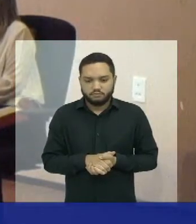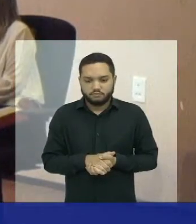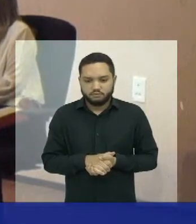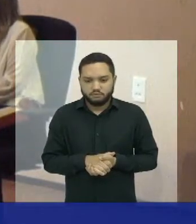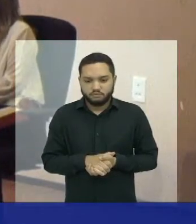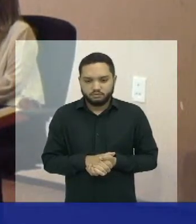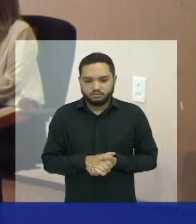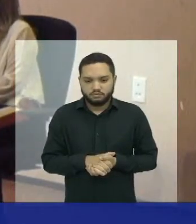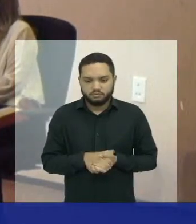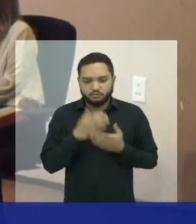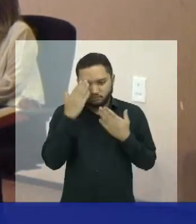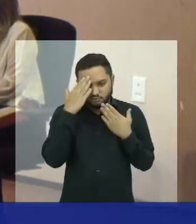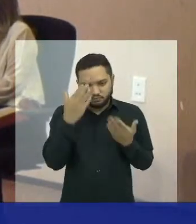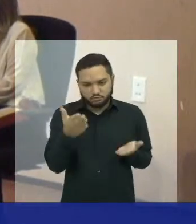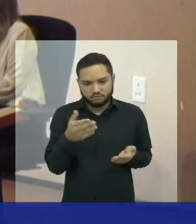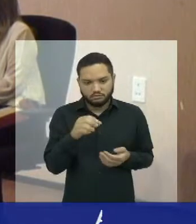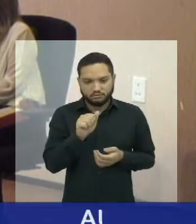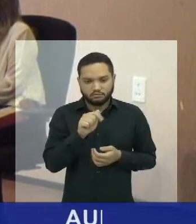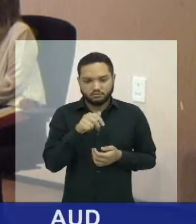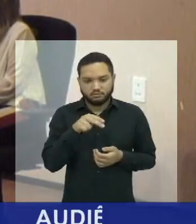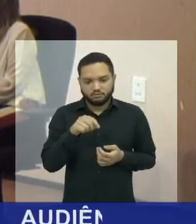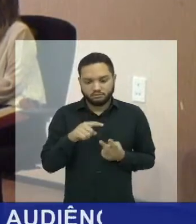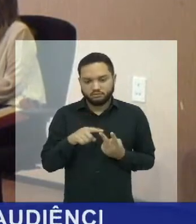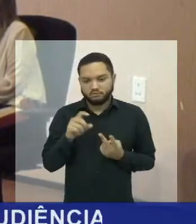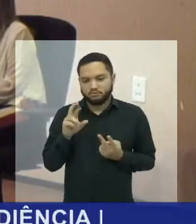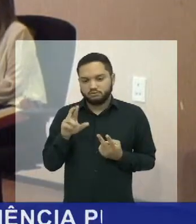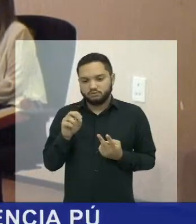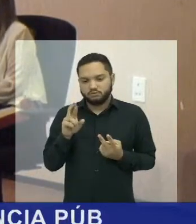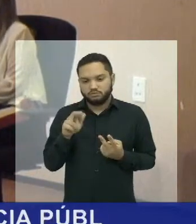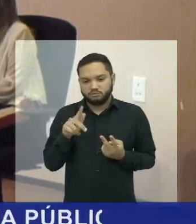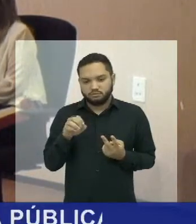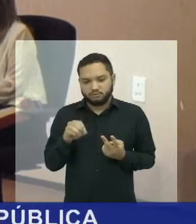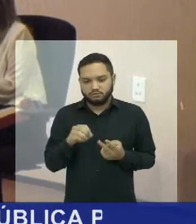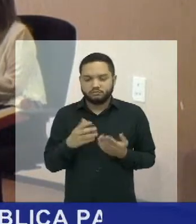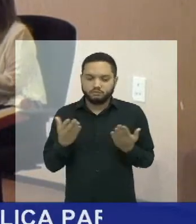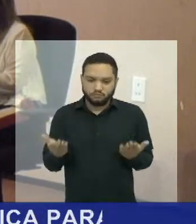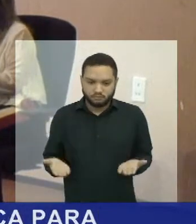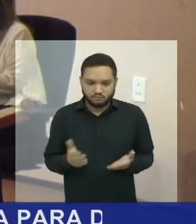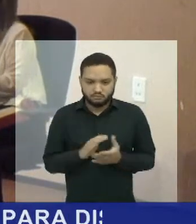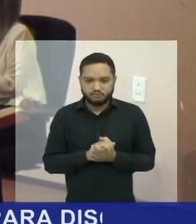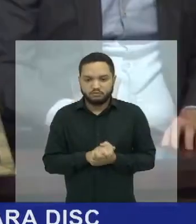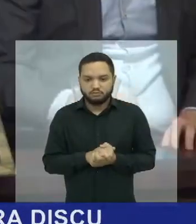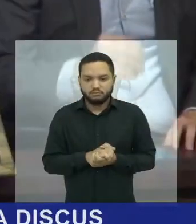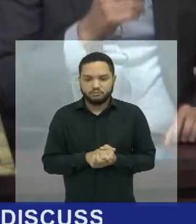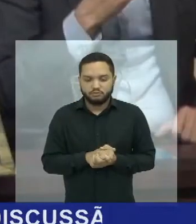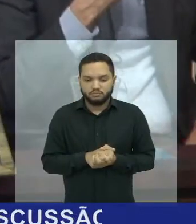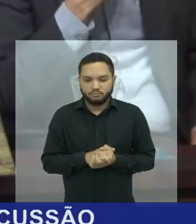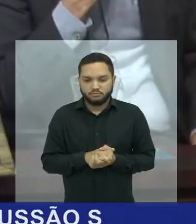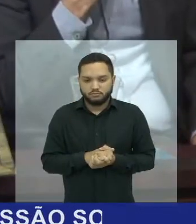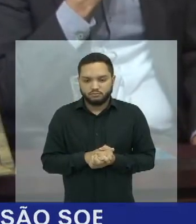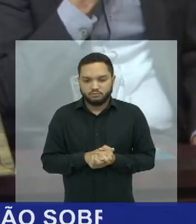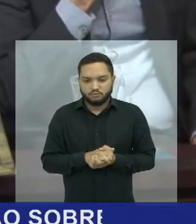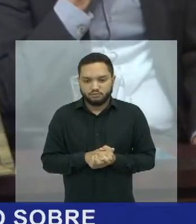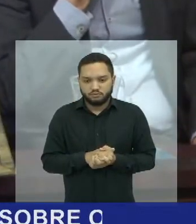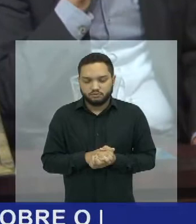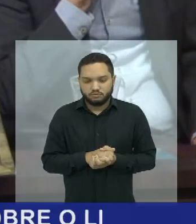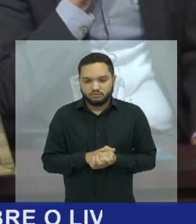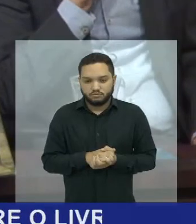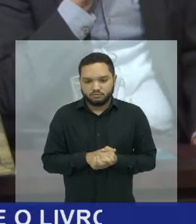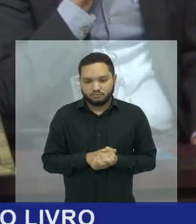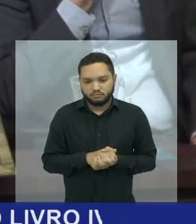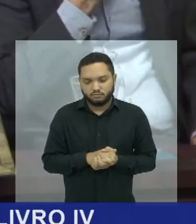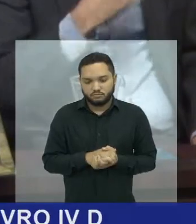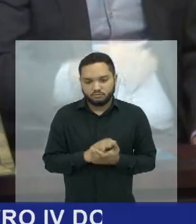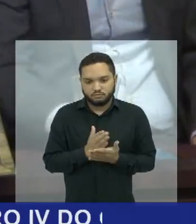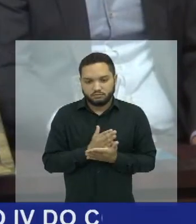Muito obrigado, doutora Águida, doutor Rodrigo. Pessoal, aqui tem uma ponderação feita por algumas pessoas